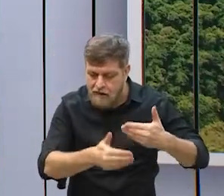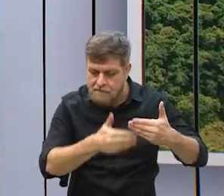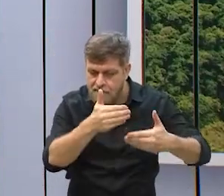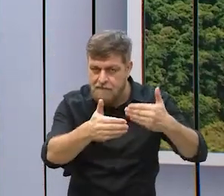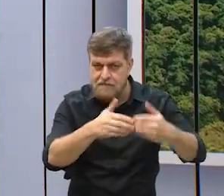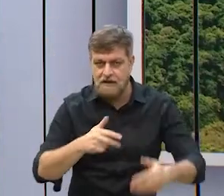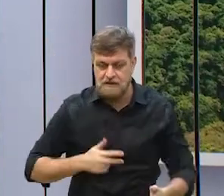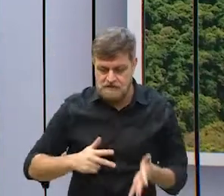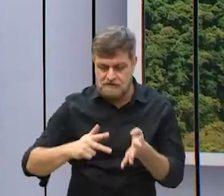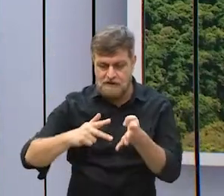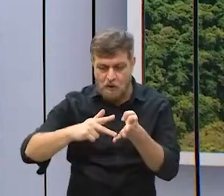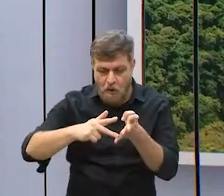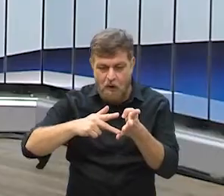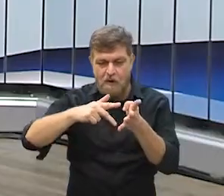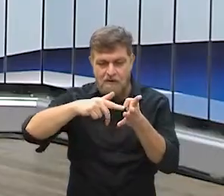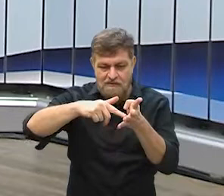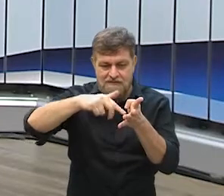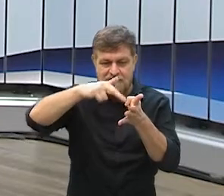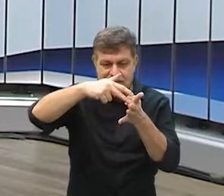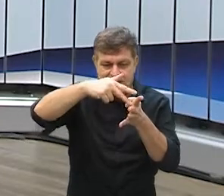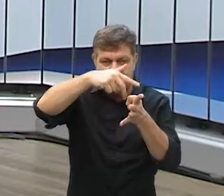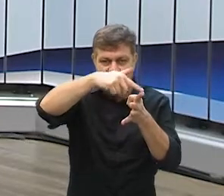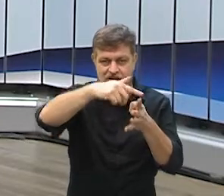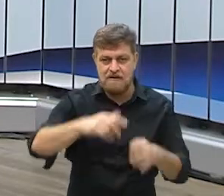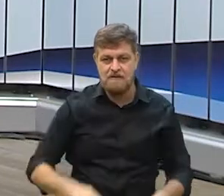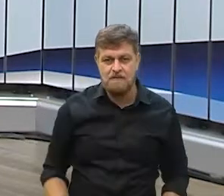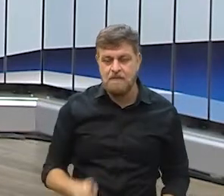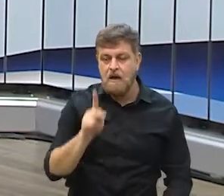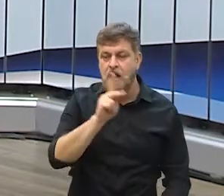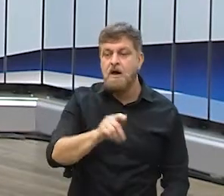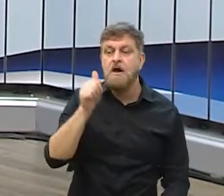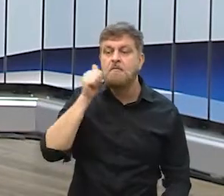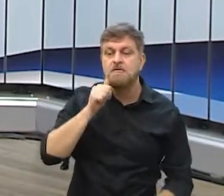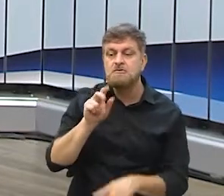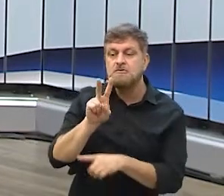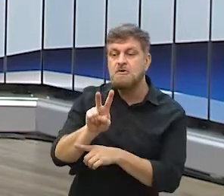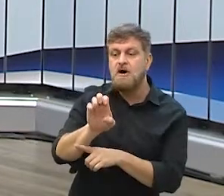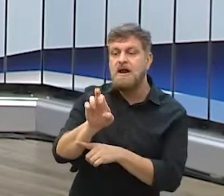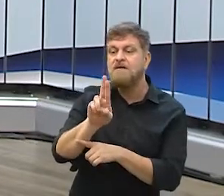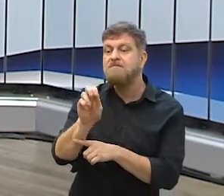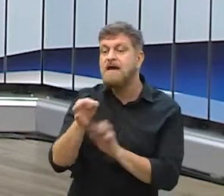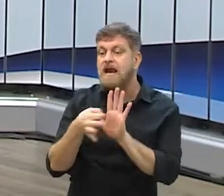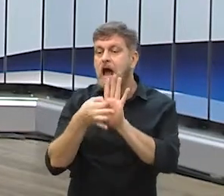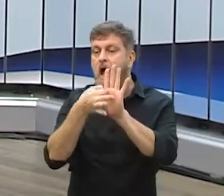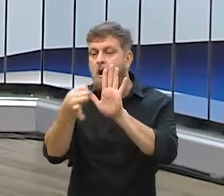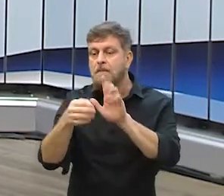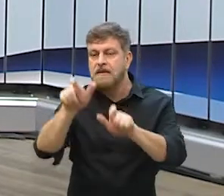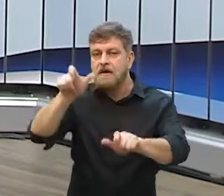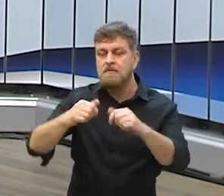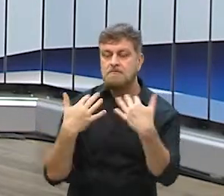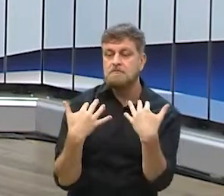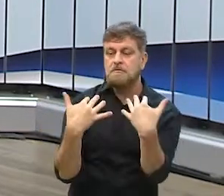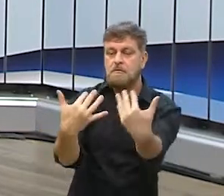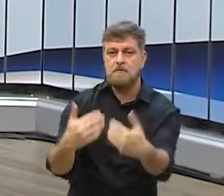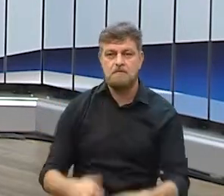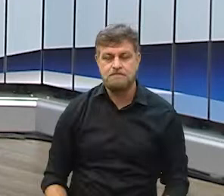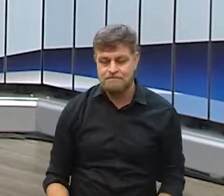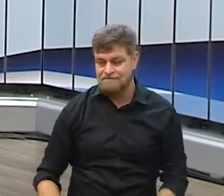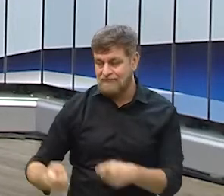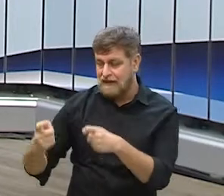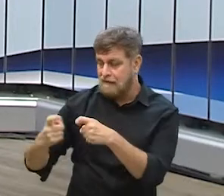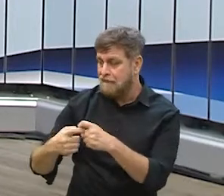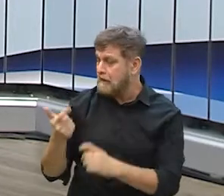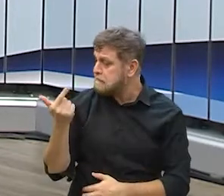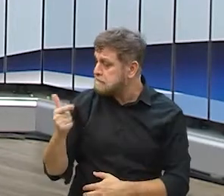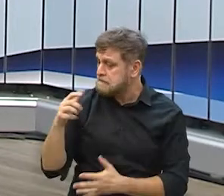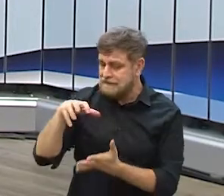escada a gente sobe degrau por degrau. Professora Vera, como é que você vê esse dilema para quem está nos acompanhando? Poxa, não tem um médico, não tem